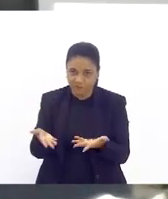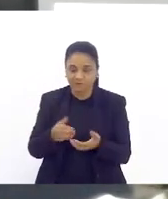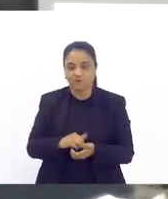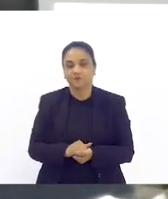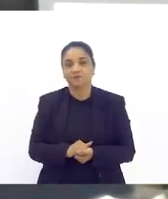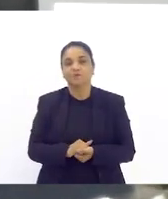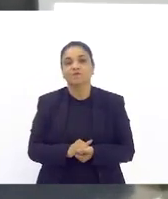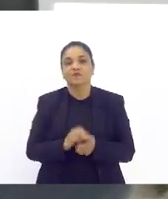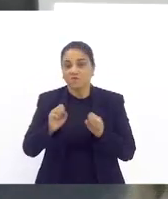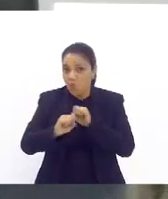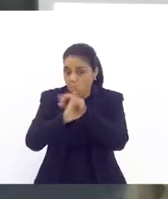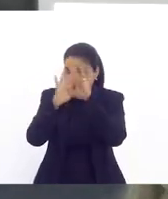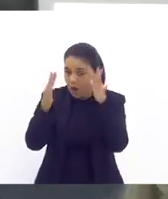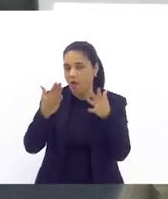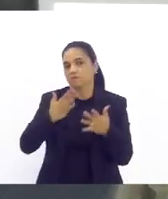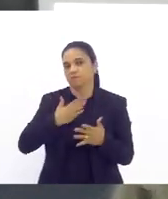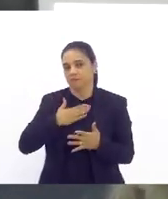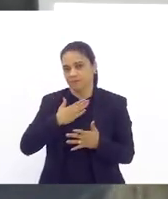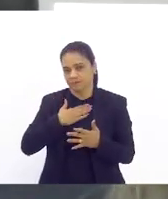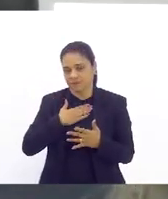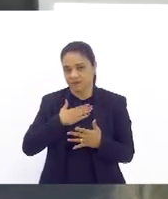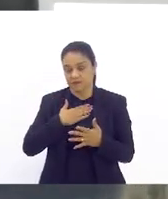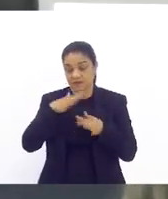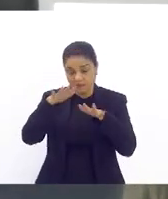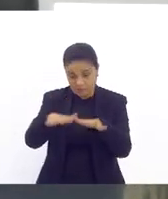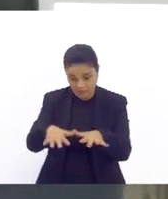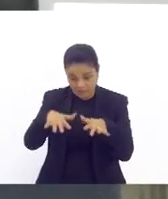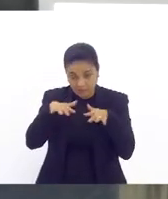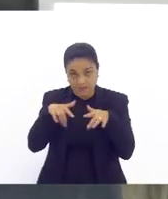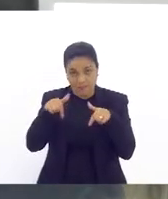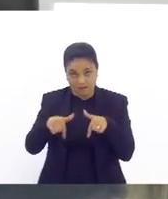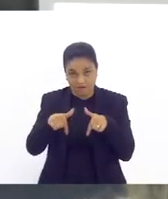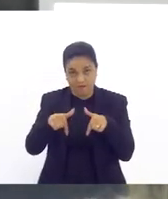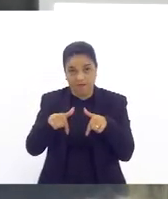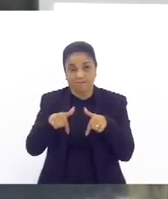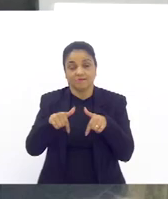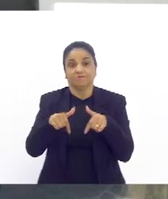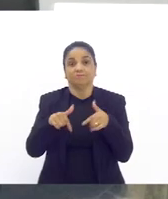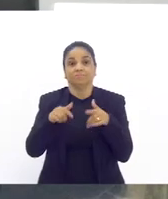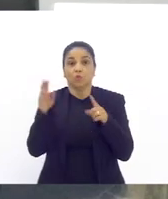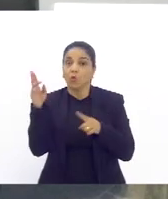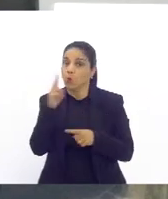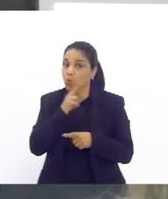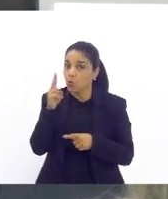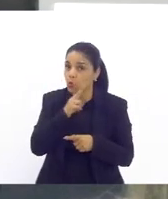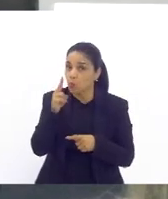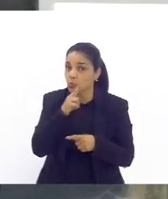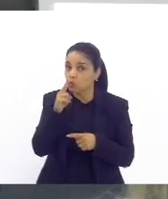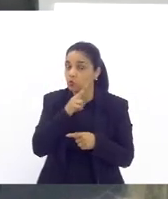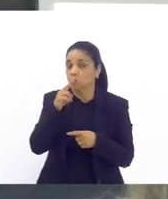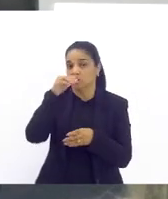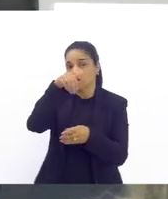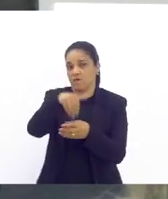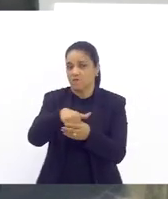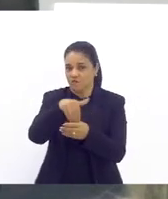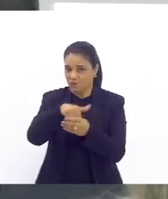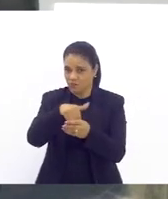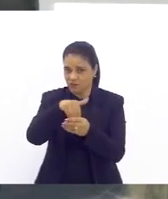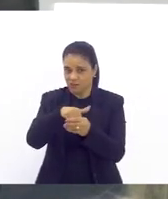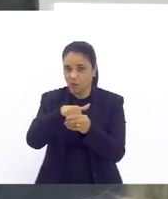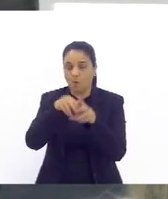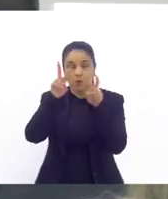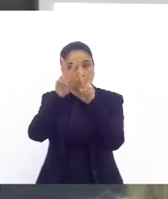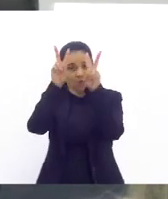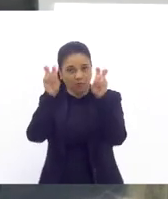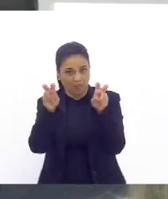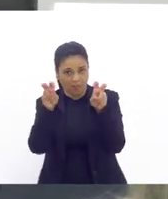Ficou claro para mim e a tramitação da casa será toda em caráter de urgência pela própria natureza do tema